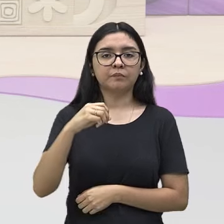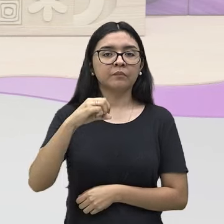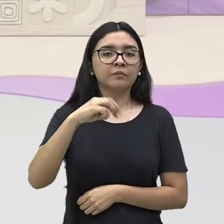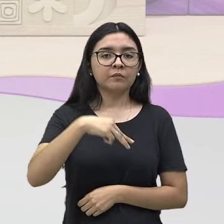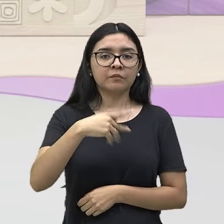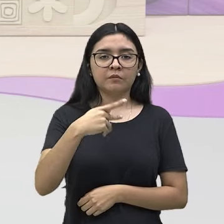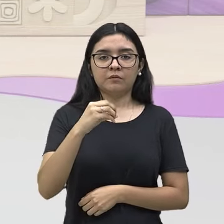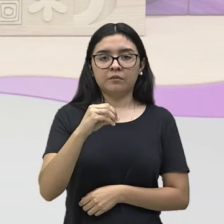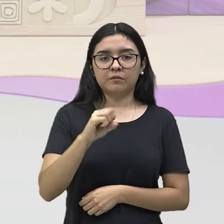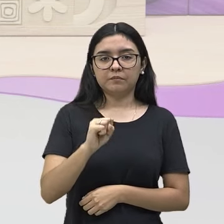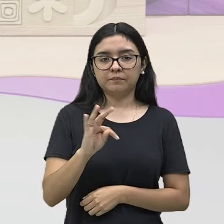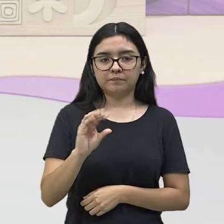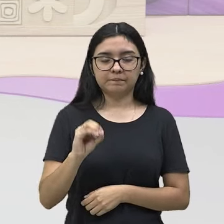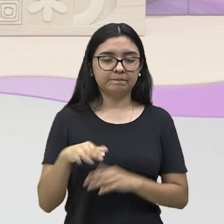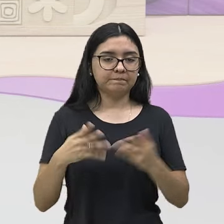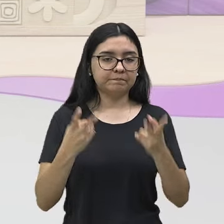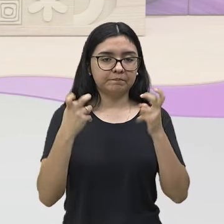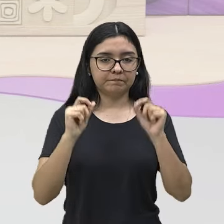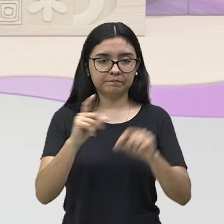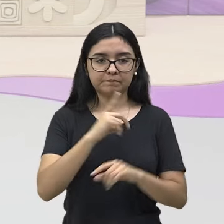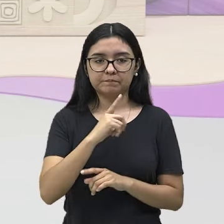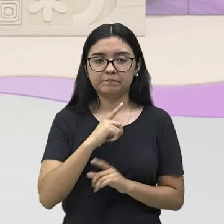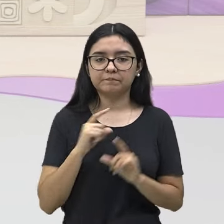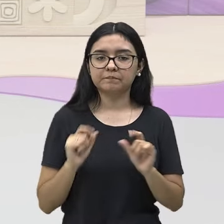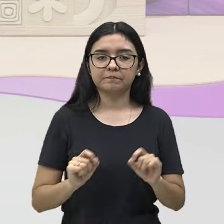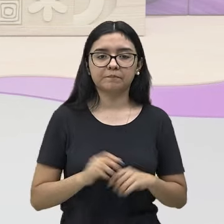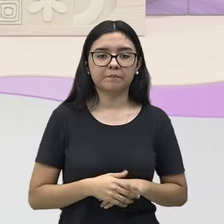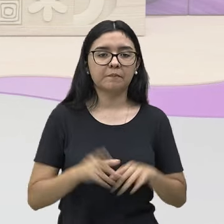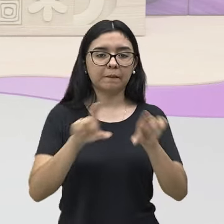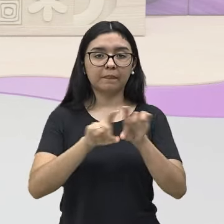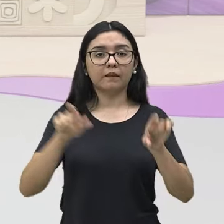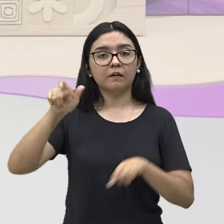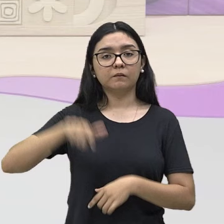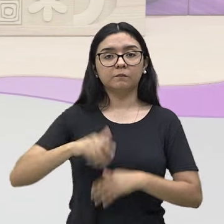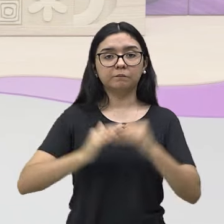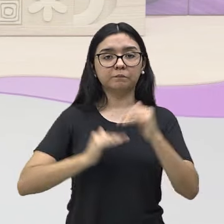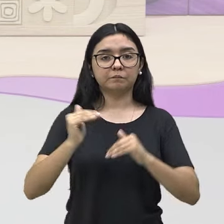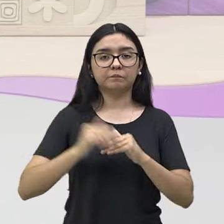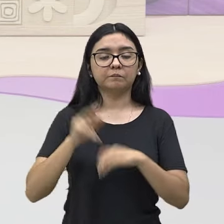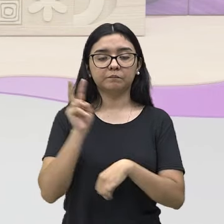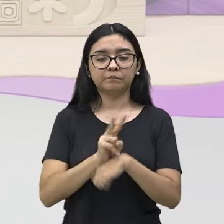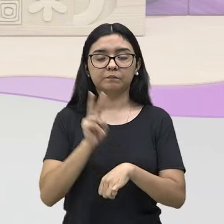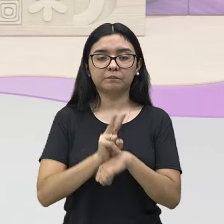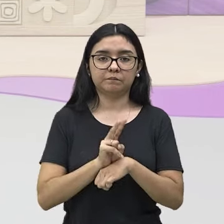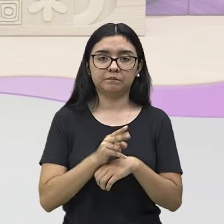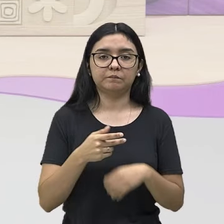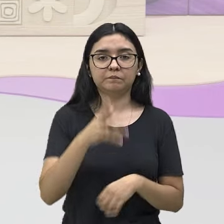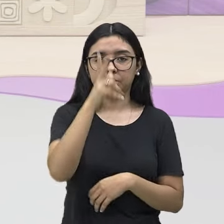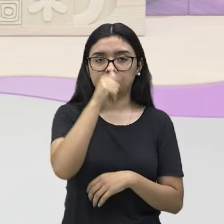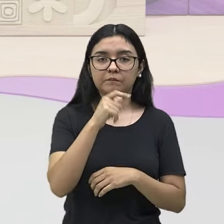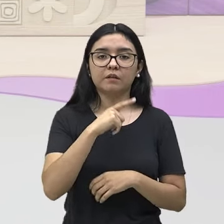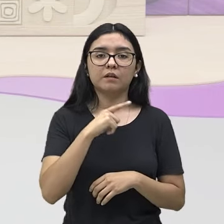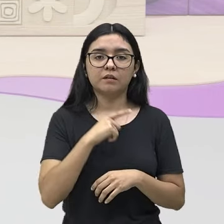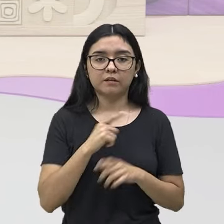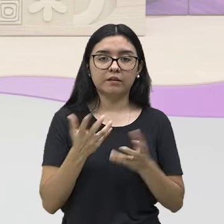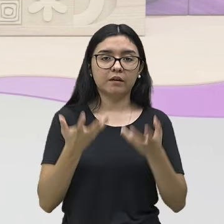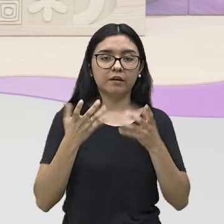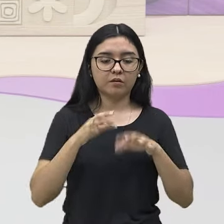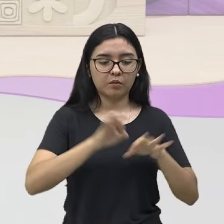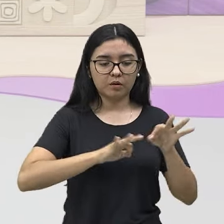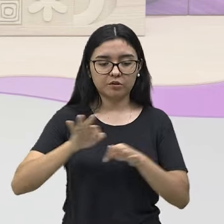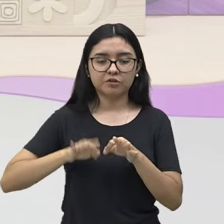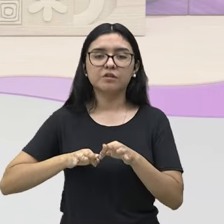pessoal, vejam só, nós tínhamos aqui a seguinte situação. O avicultor tinha 12 ovos e queria distribuir, formar embalagens diferentes, mas onde